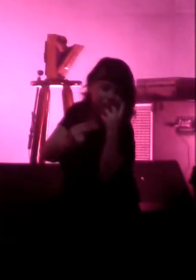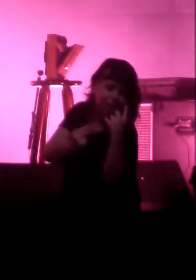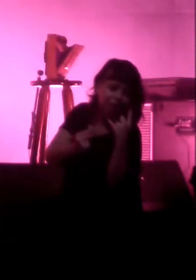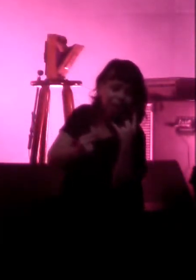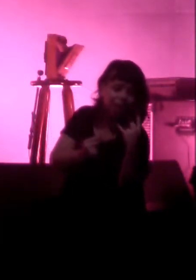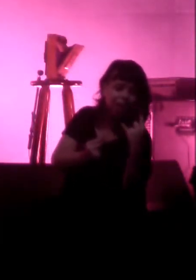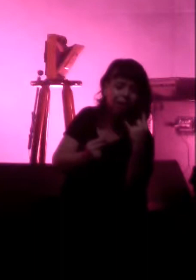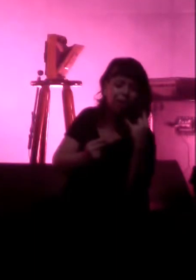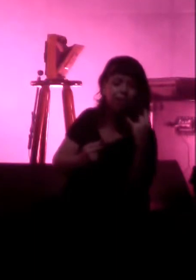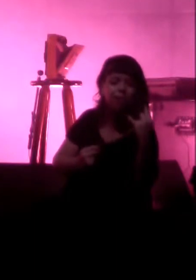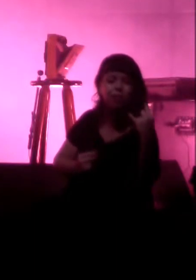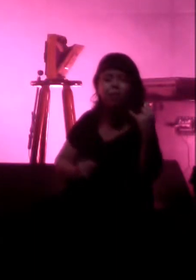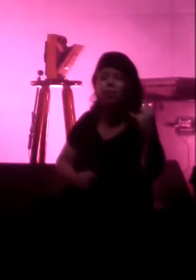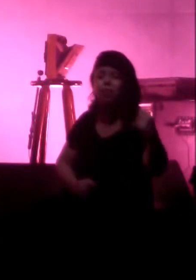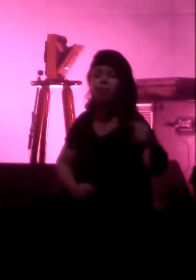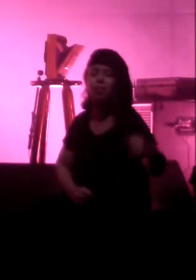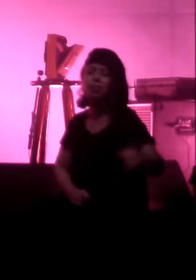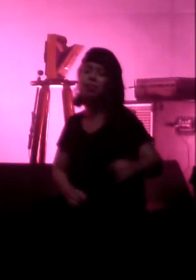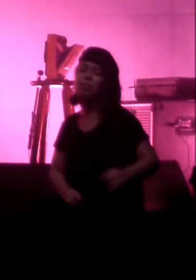você.